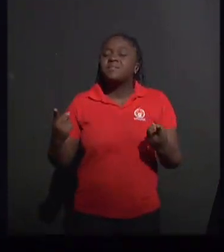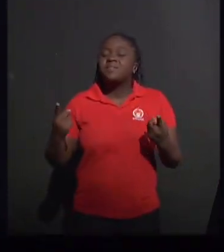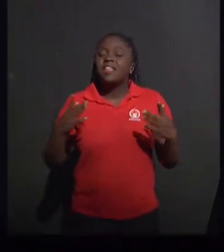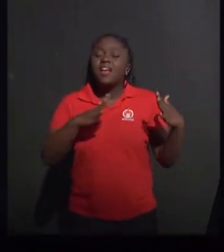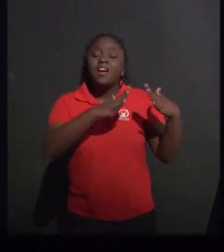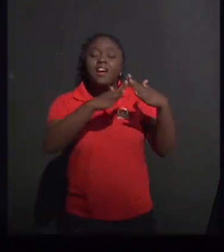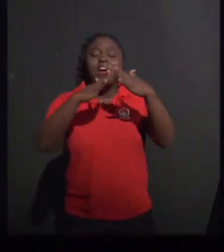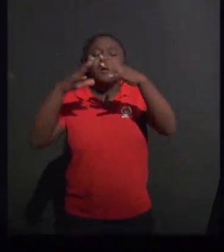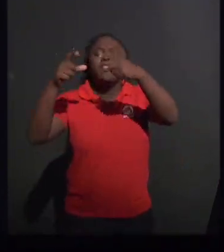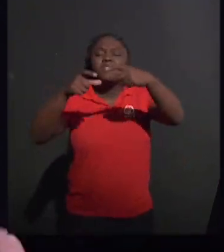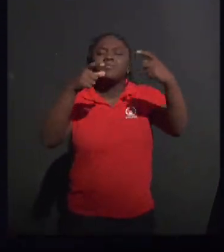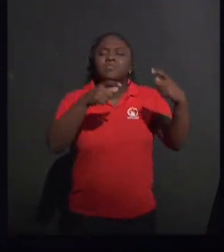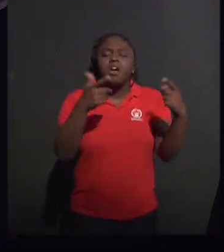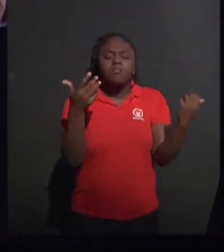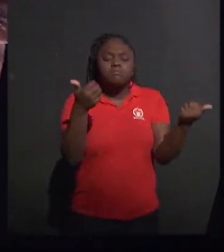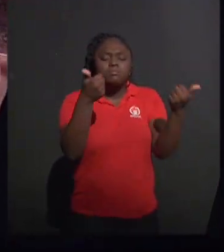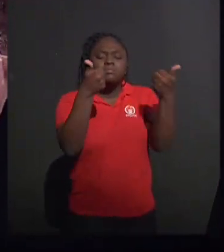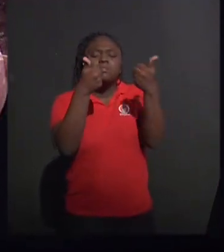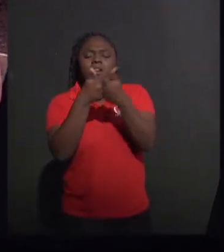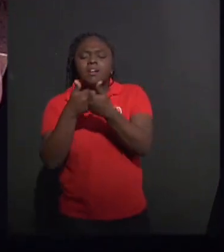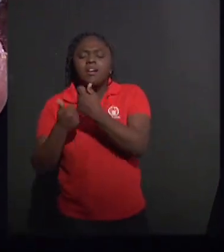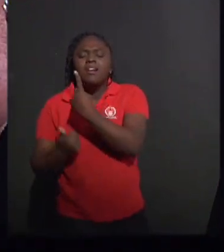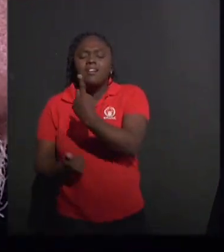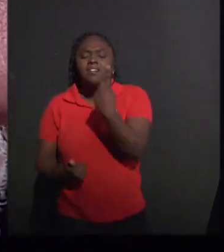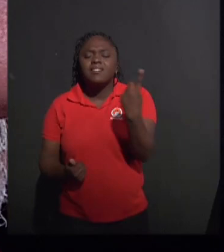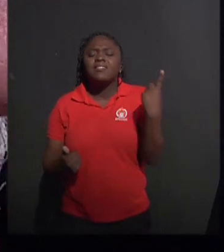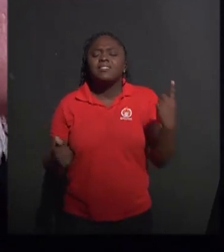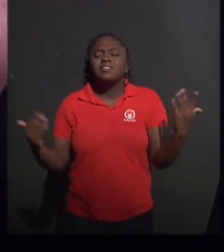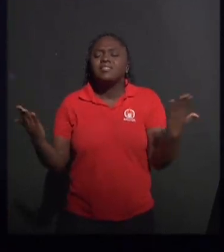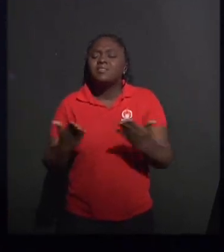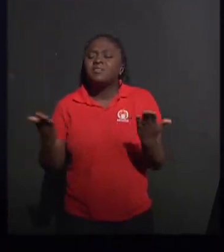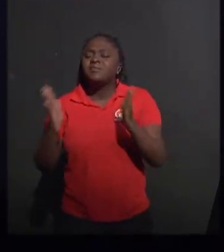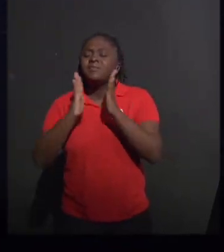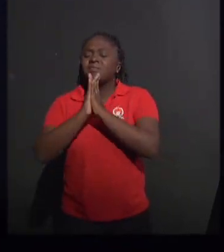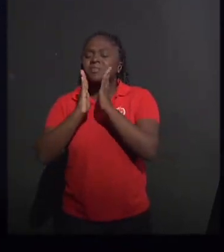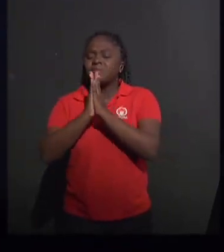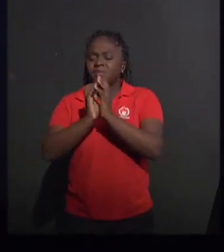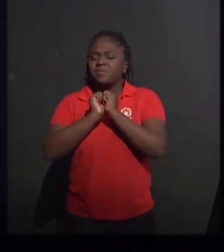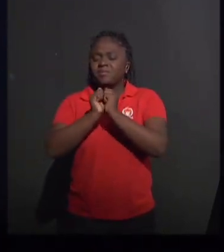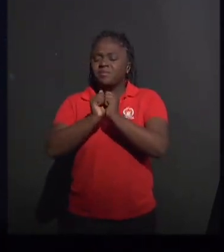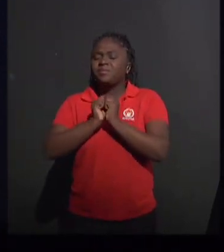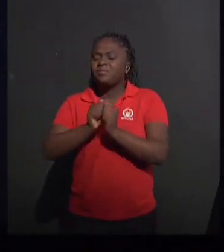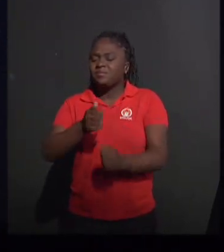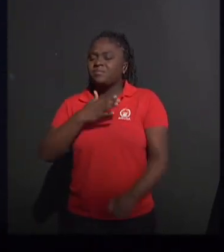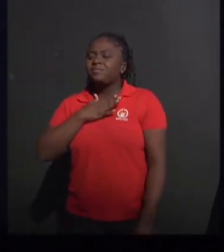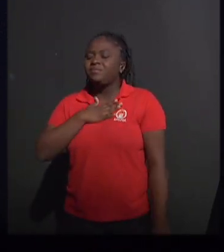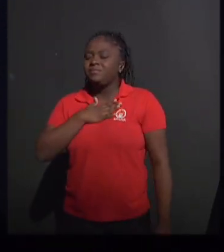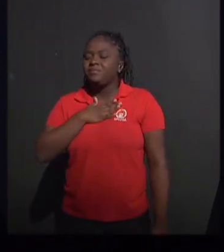um, ao lado dele que está orando comigo nesta hora, Pai.